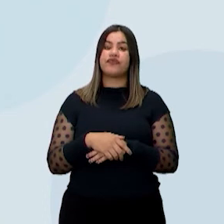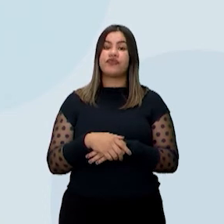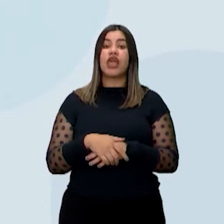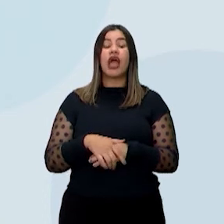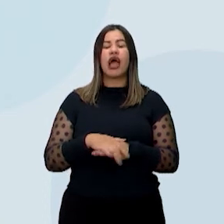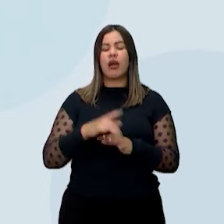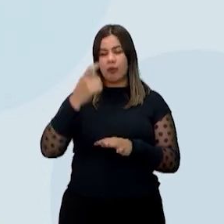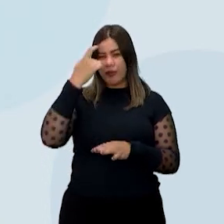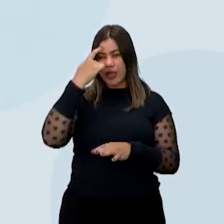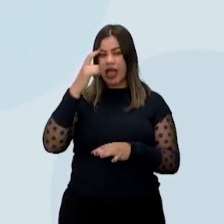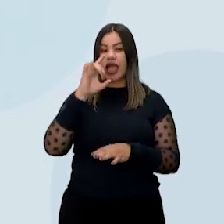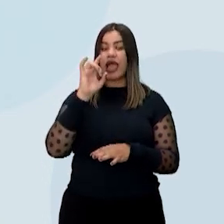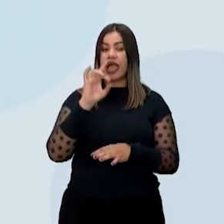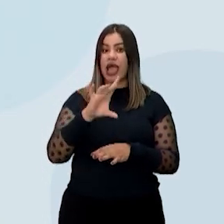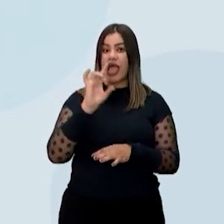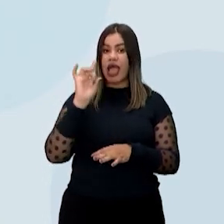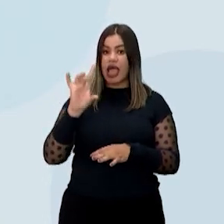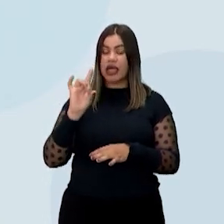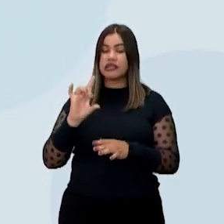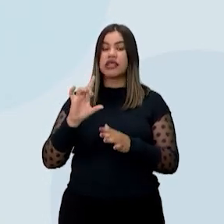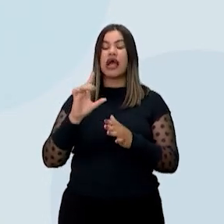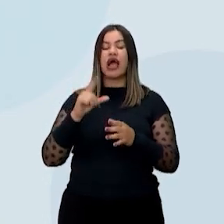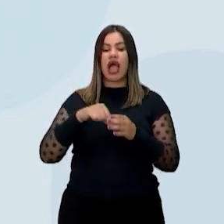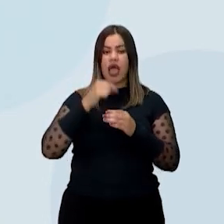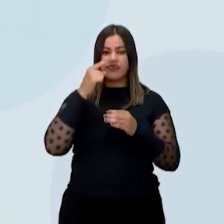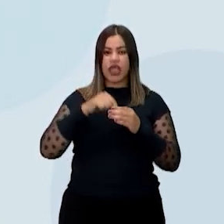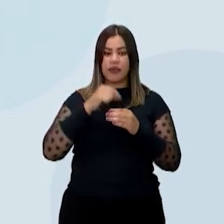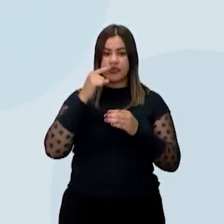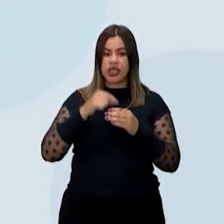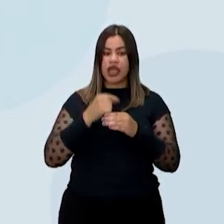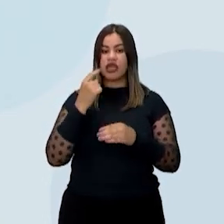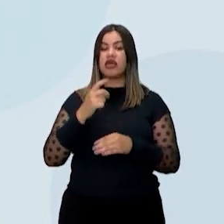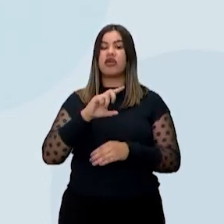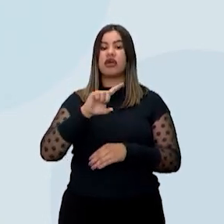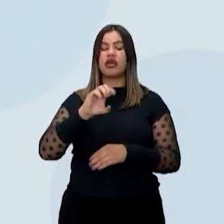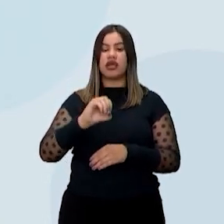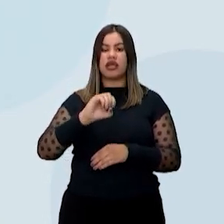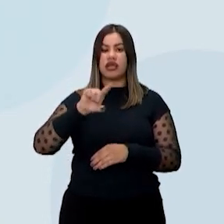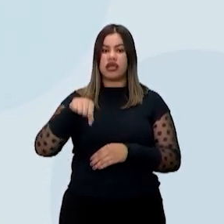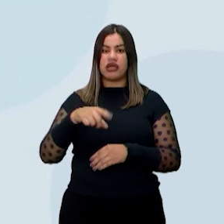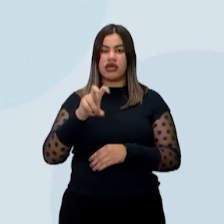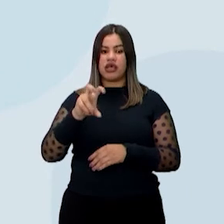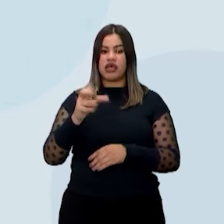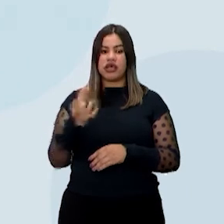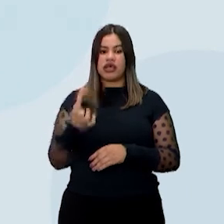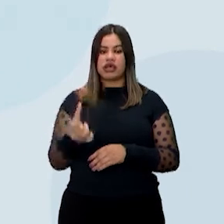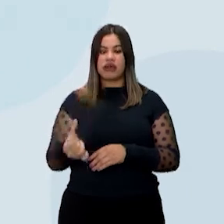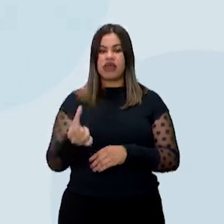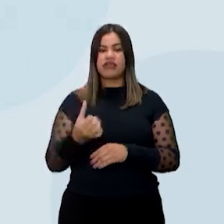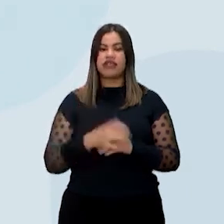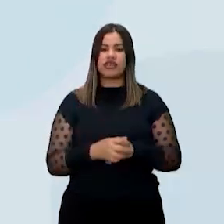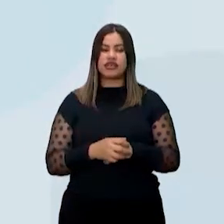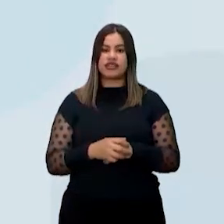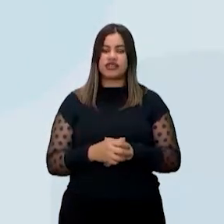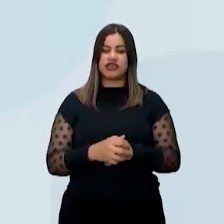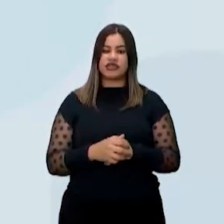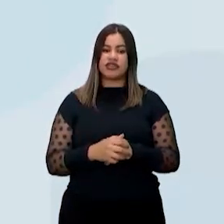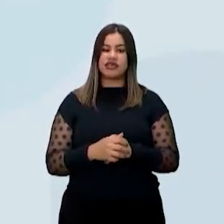cada salgadinho custa 56 centavos, então basta a gente fazer 28 dividir